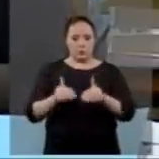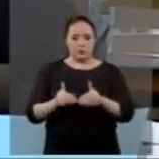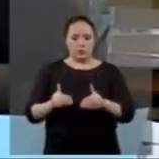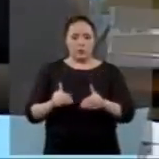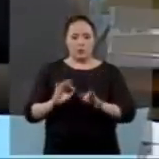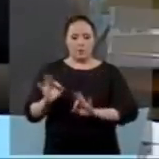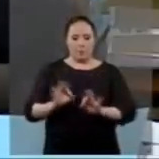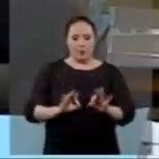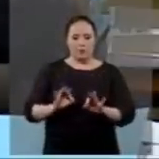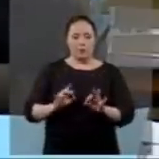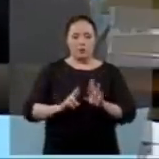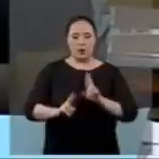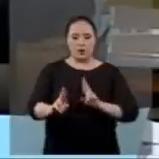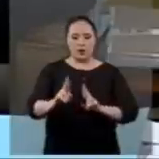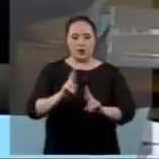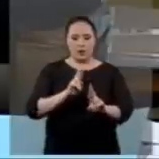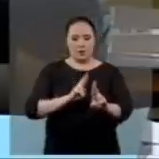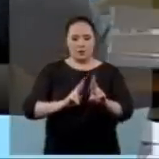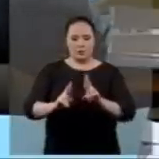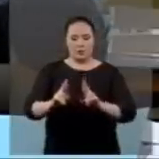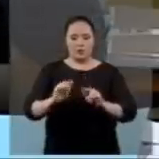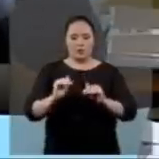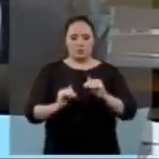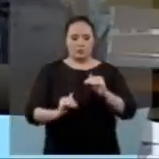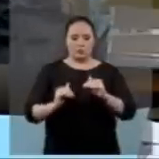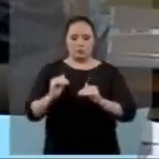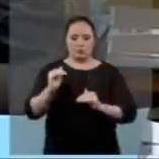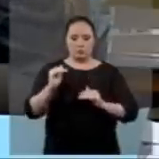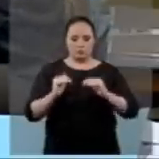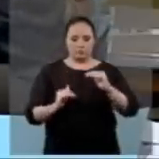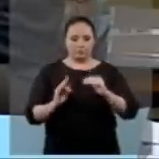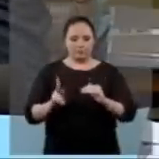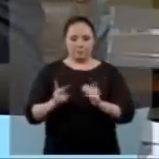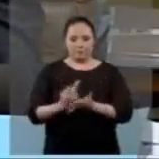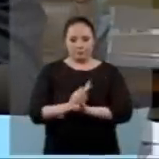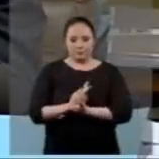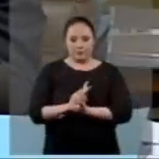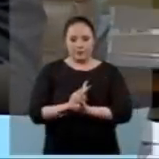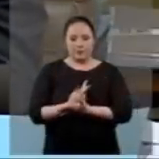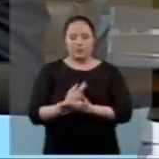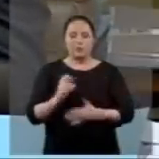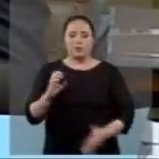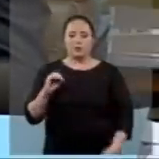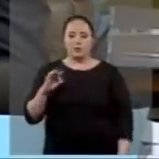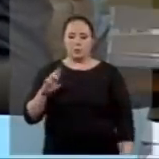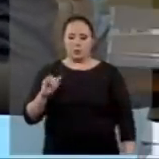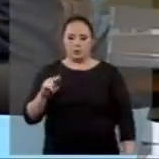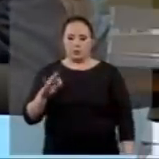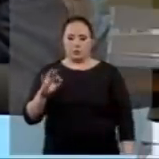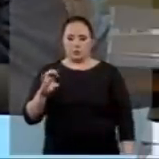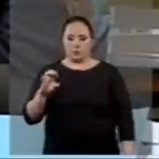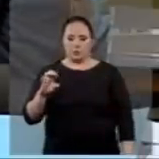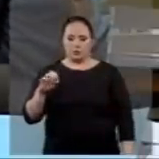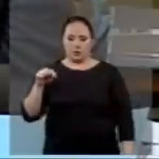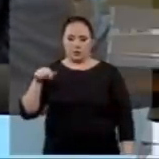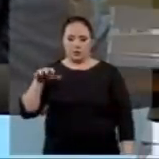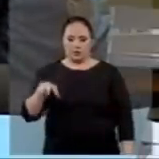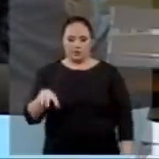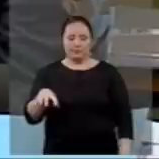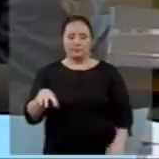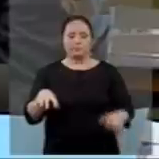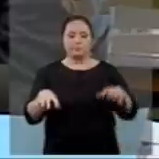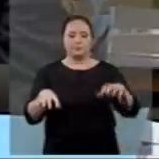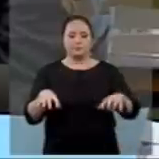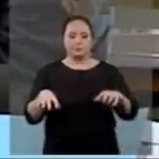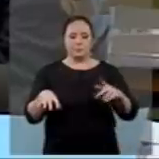das relações sempre tão estruturalmente desiguais entre o contribuinte, de um lado, e o